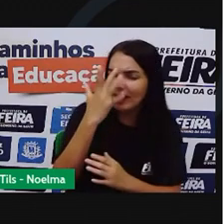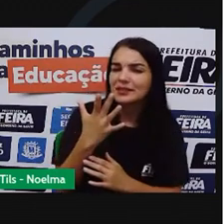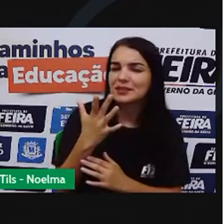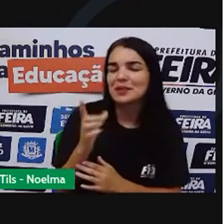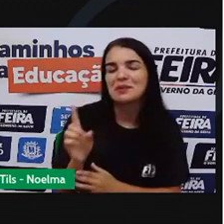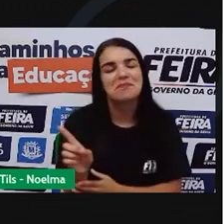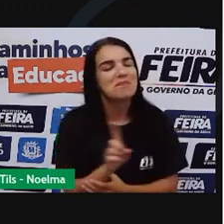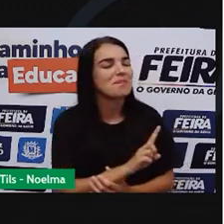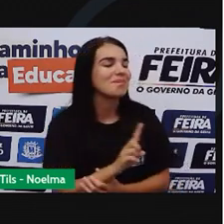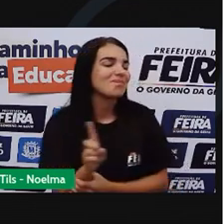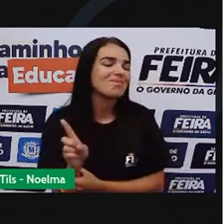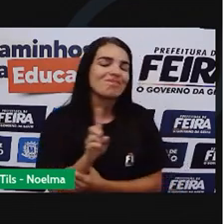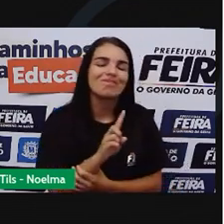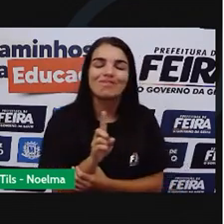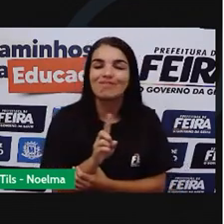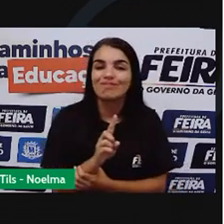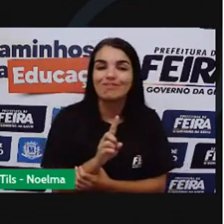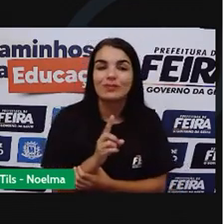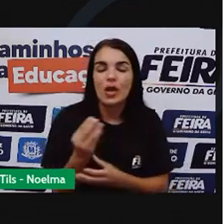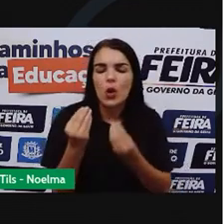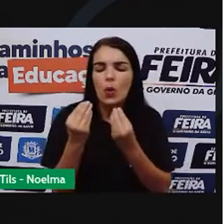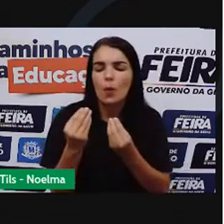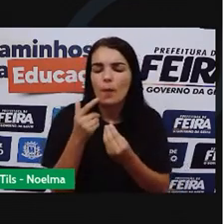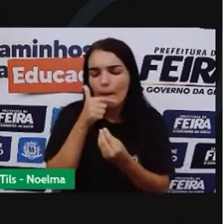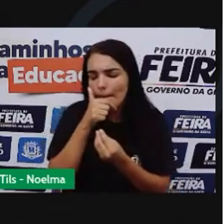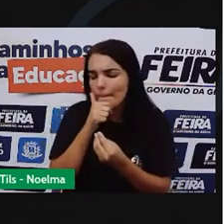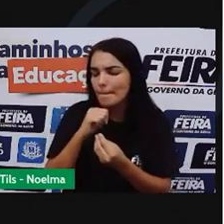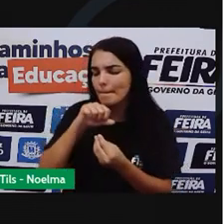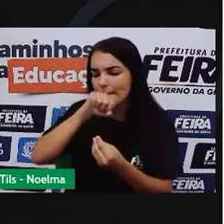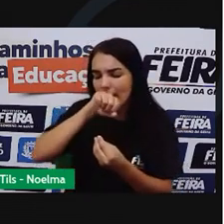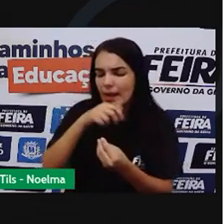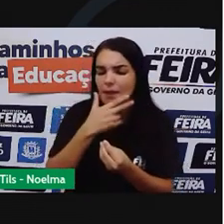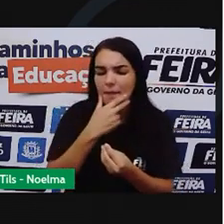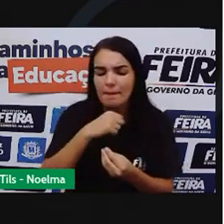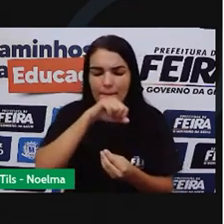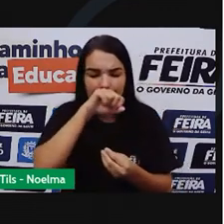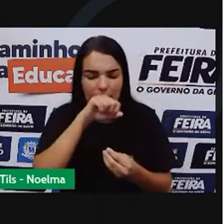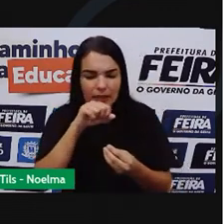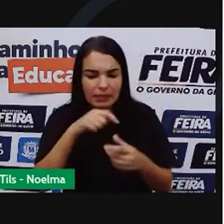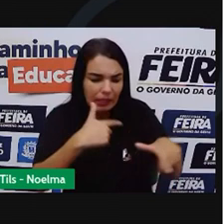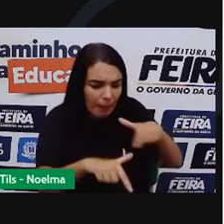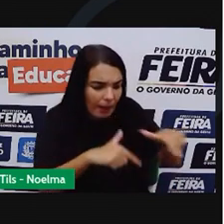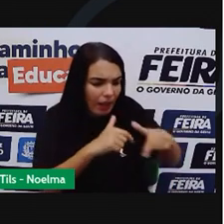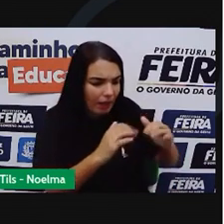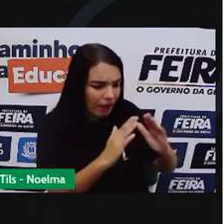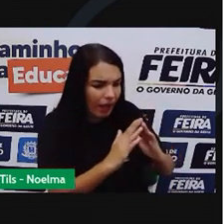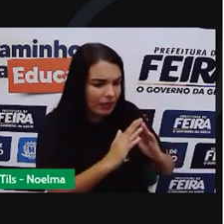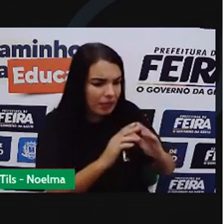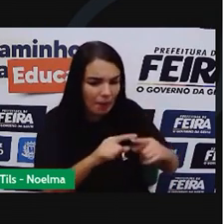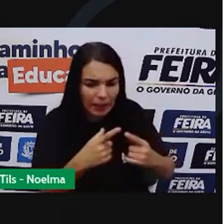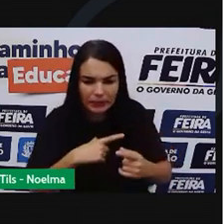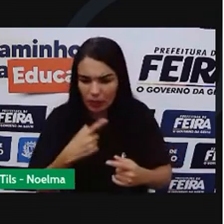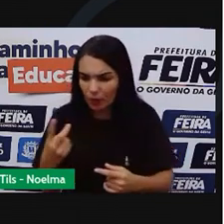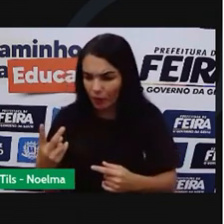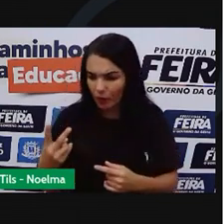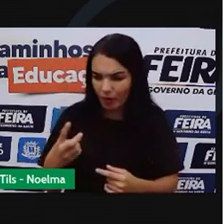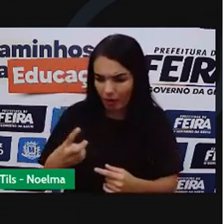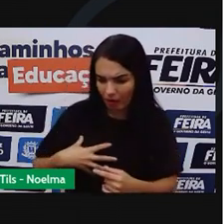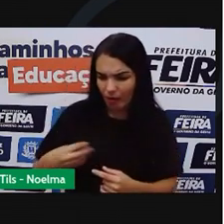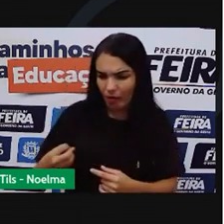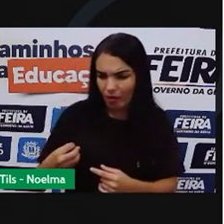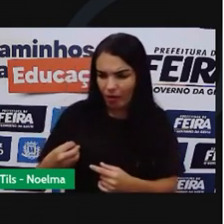Só que não. Como é que pais e mães trabalhariam enquanto crianças e adolescentes estavam diante de uma tela